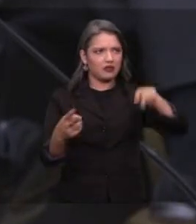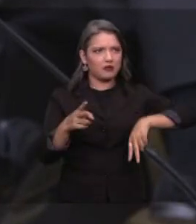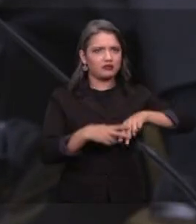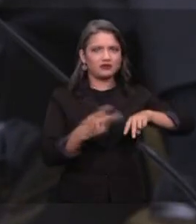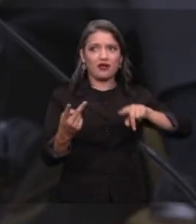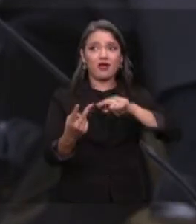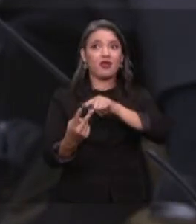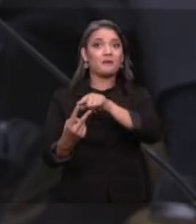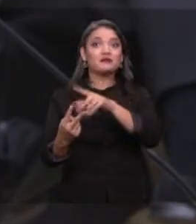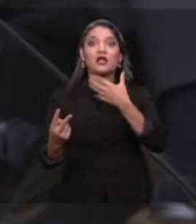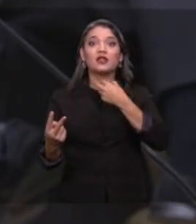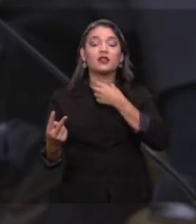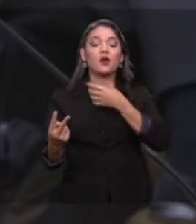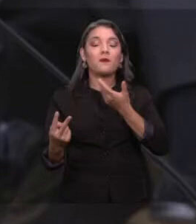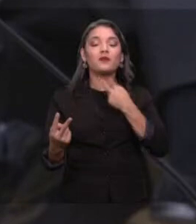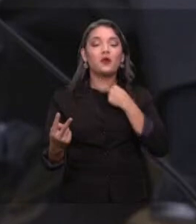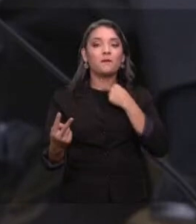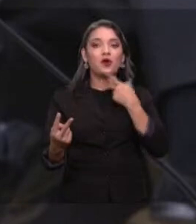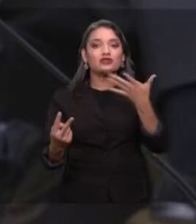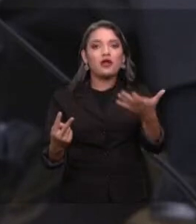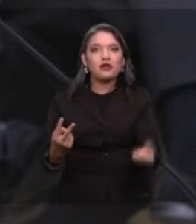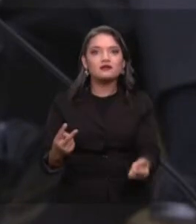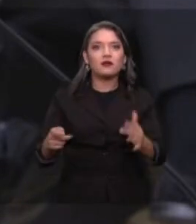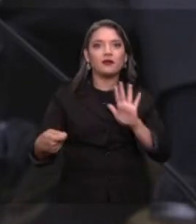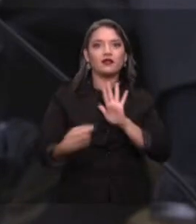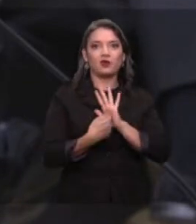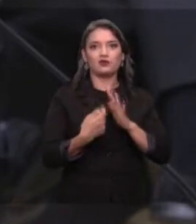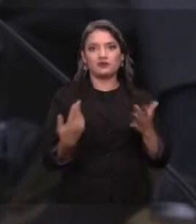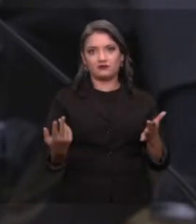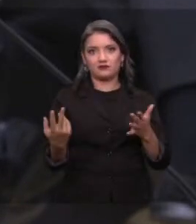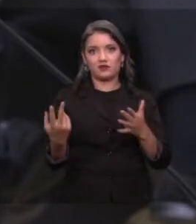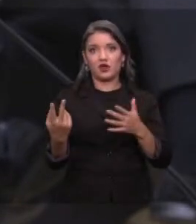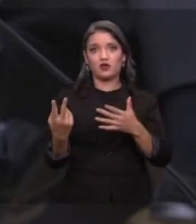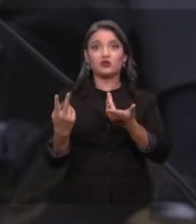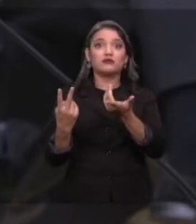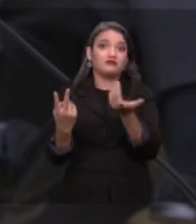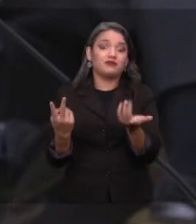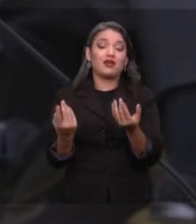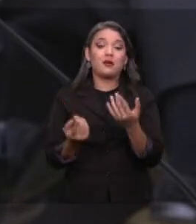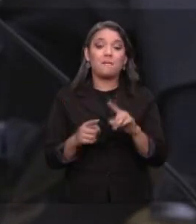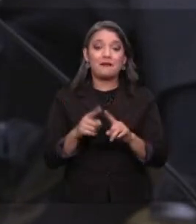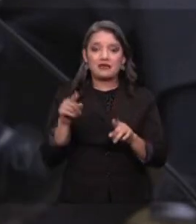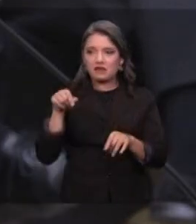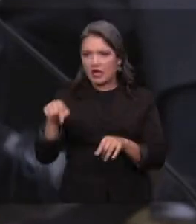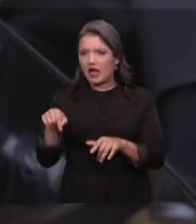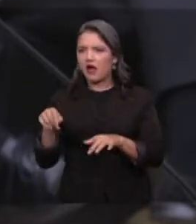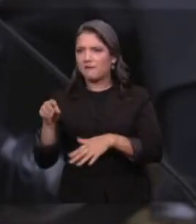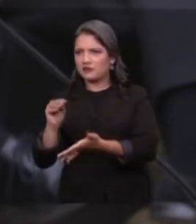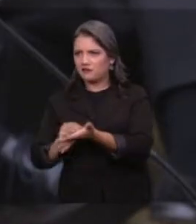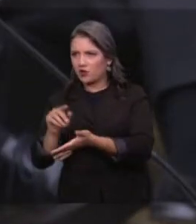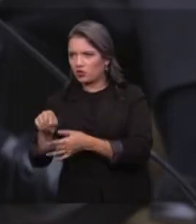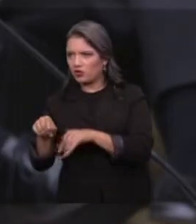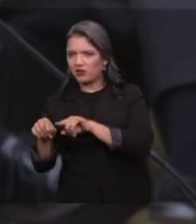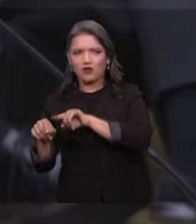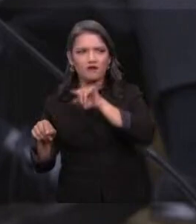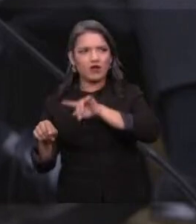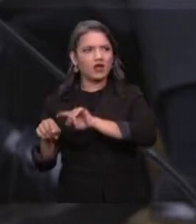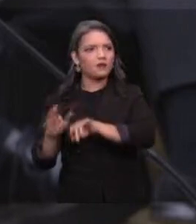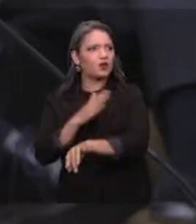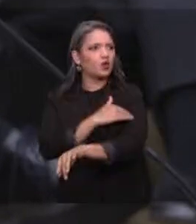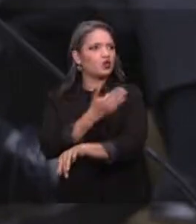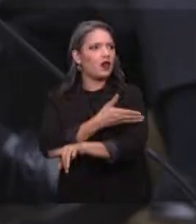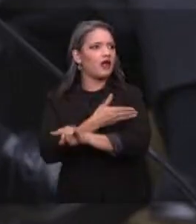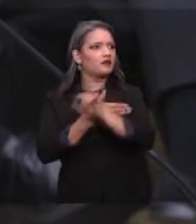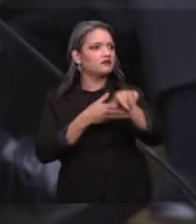denúncia. A proposta de que, na falta de juiz na comarca, deve-se ir à comarca vizinha é, sem dúvida,